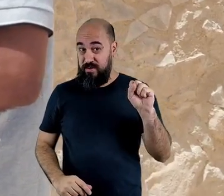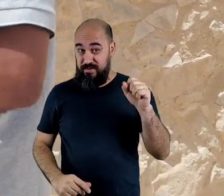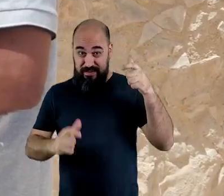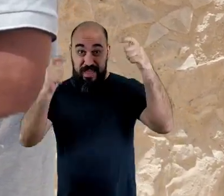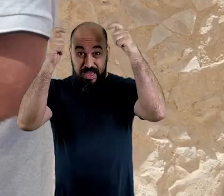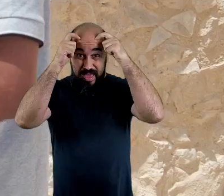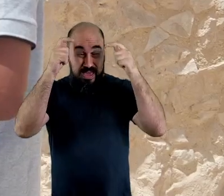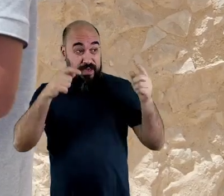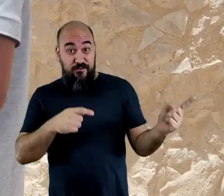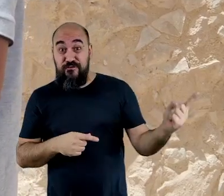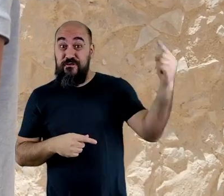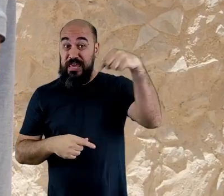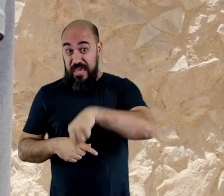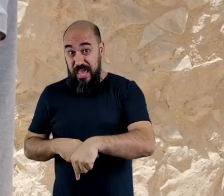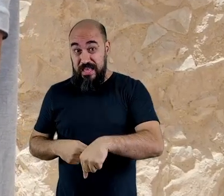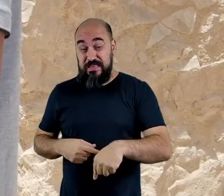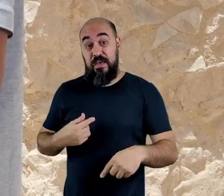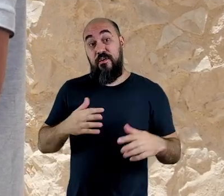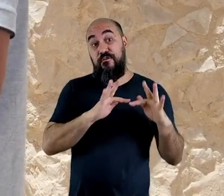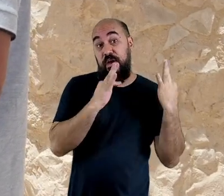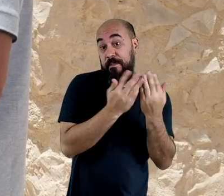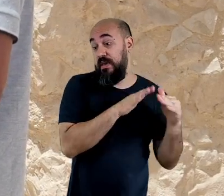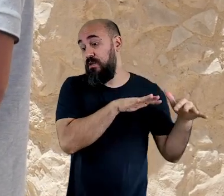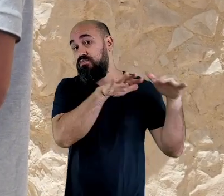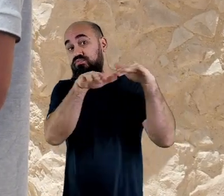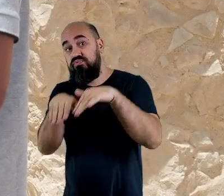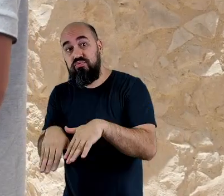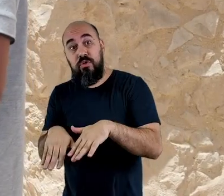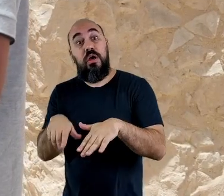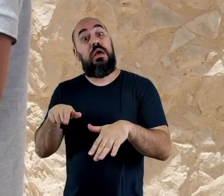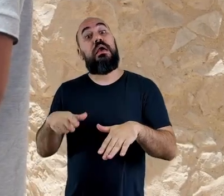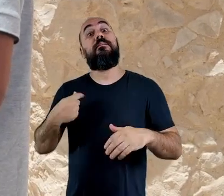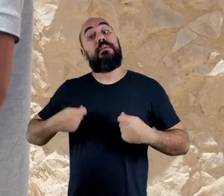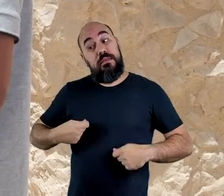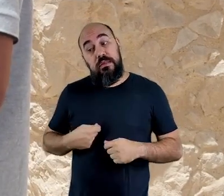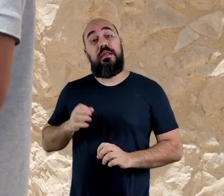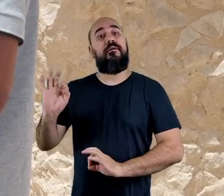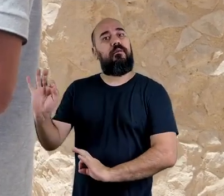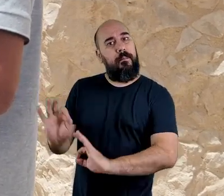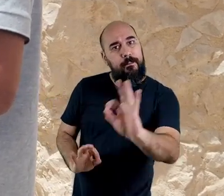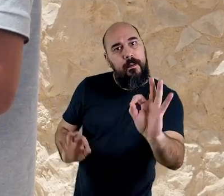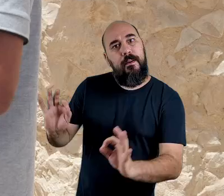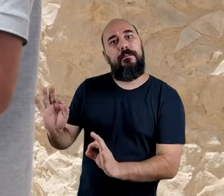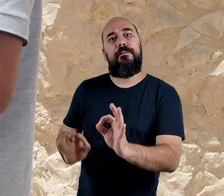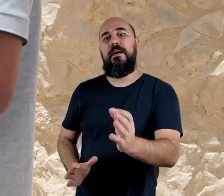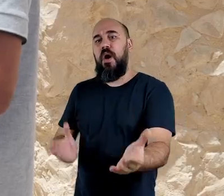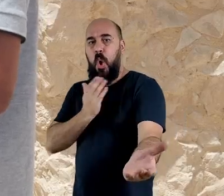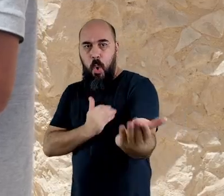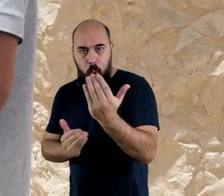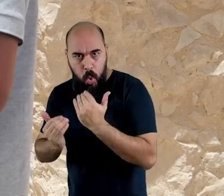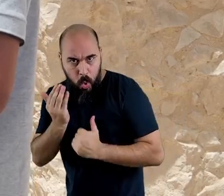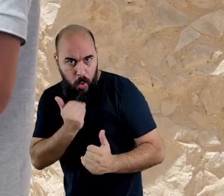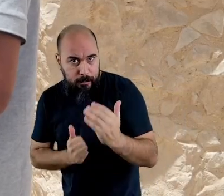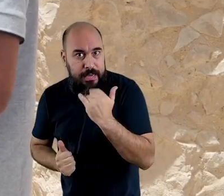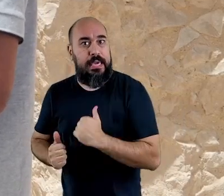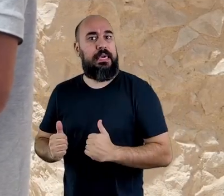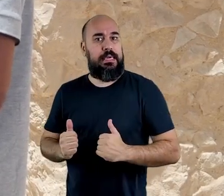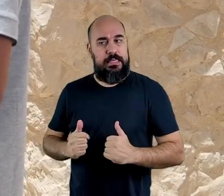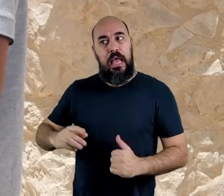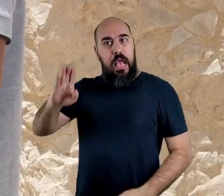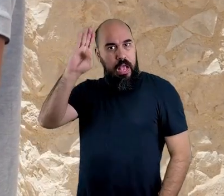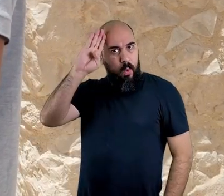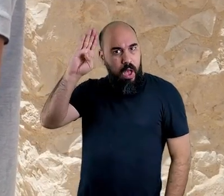sido preparado. Ou seja, água suficiente, comida suficiente, todas as necessidades e os luxos de que você estava